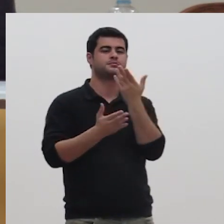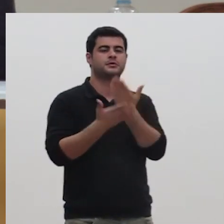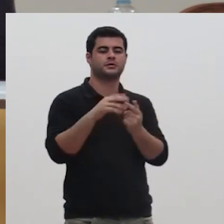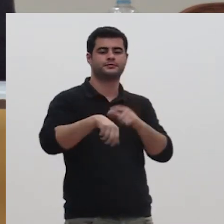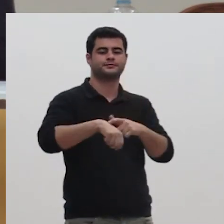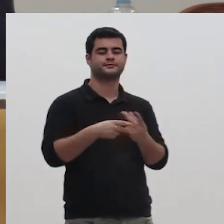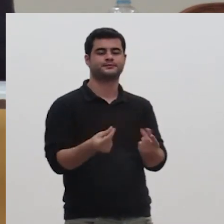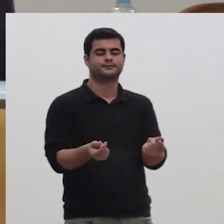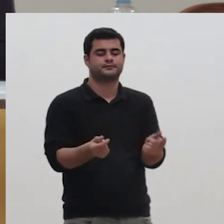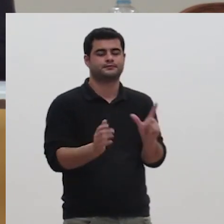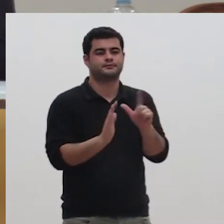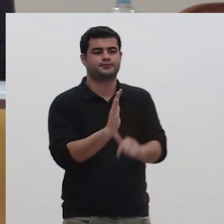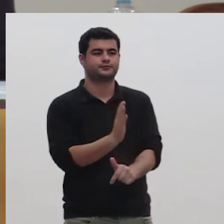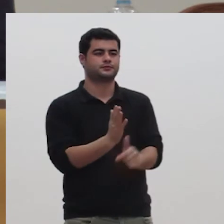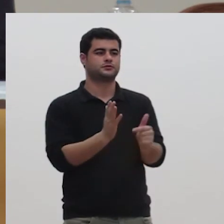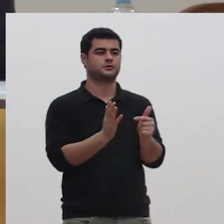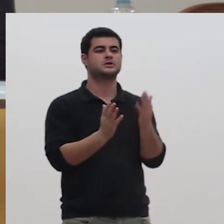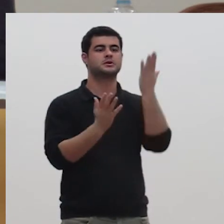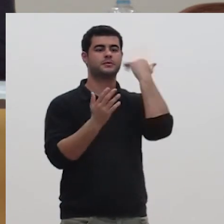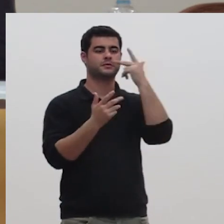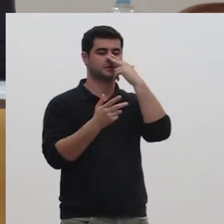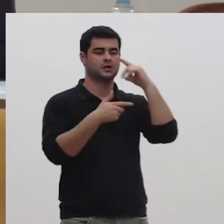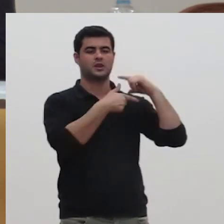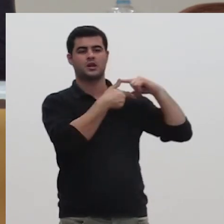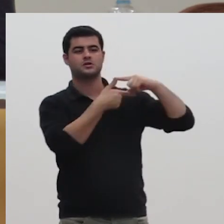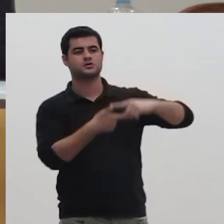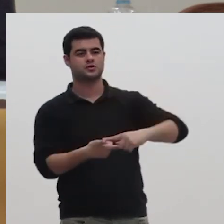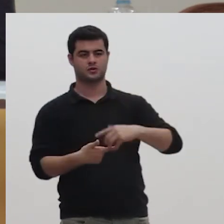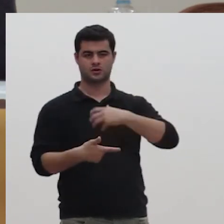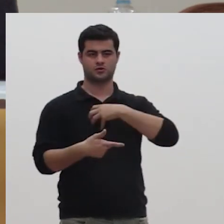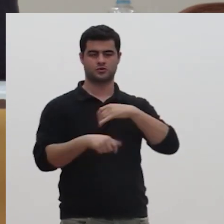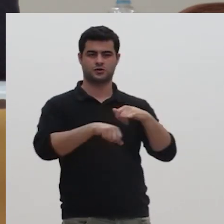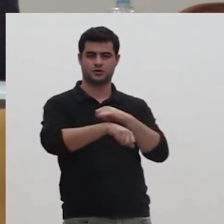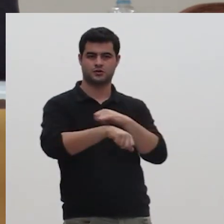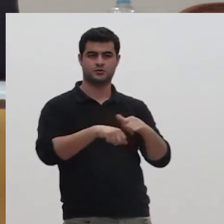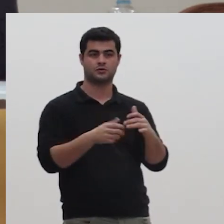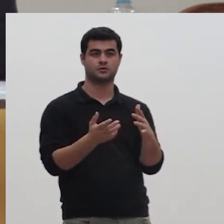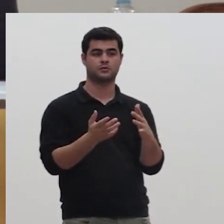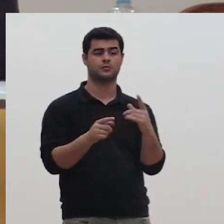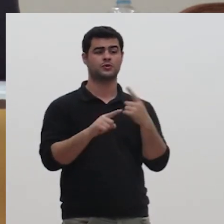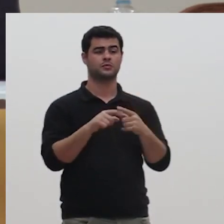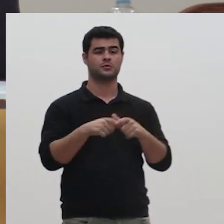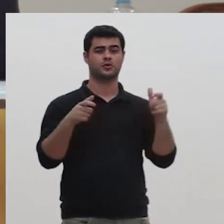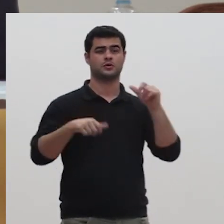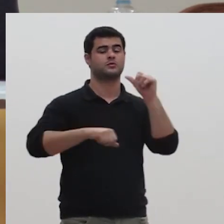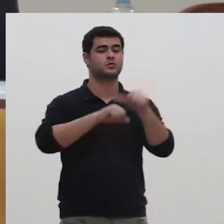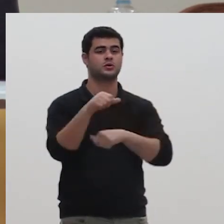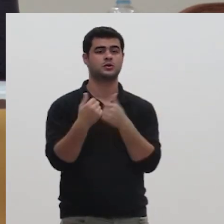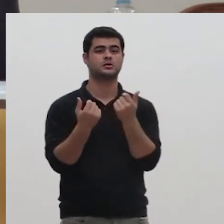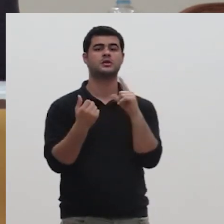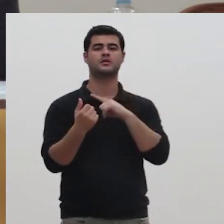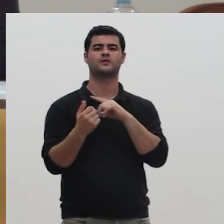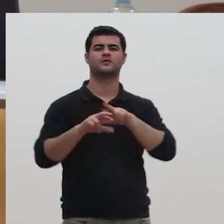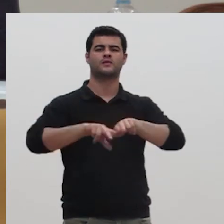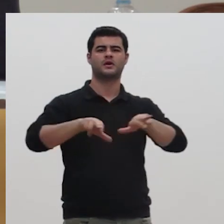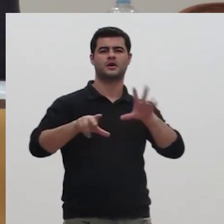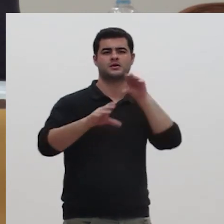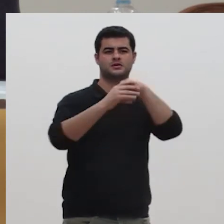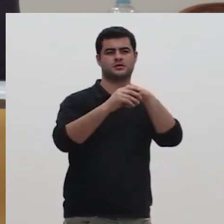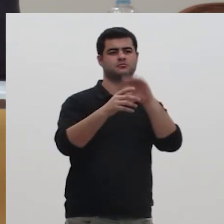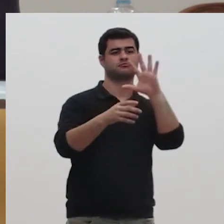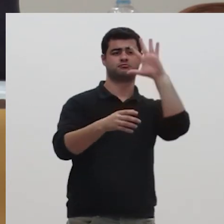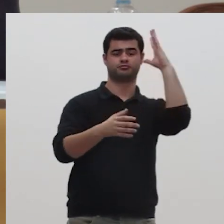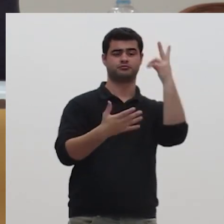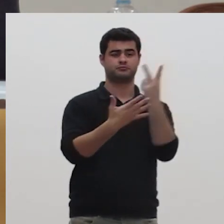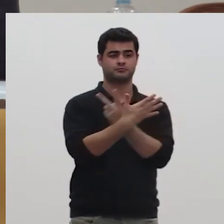congresso estatuinte tradicional, porque muitas mudanças regimentais, eu relatei várias, já aconteceram. Estou